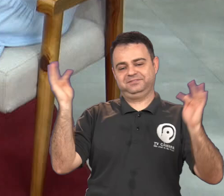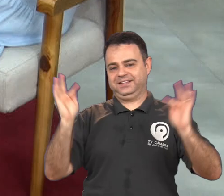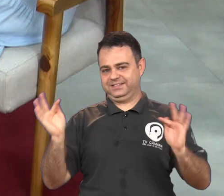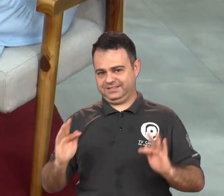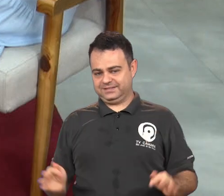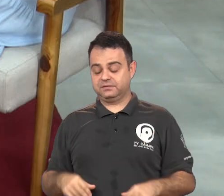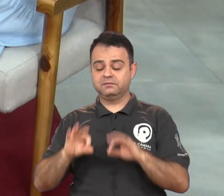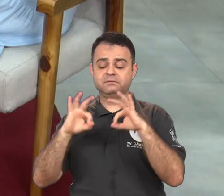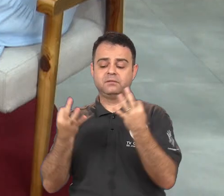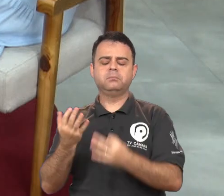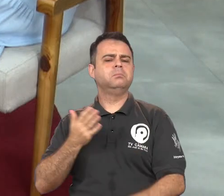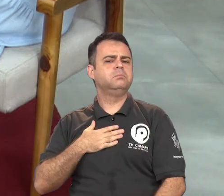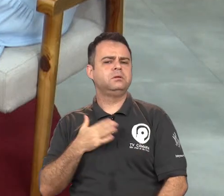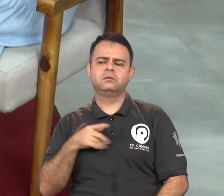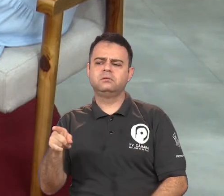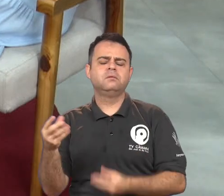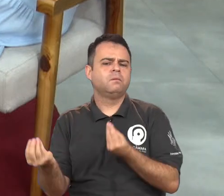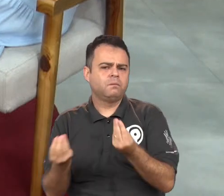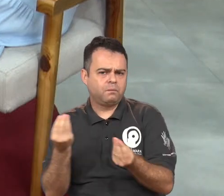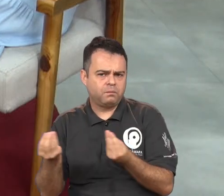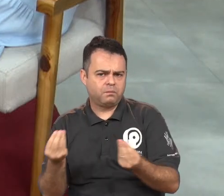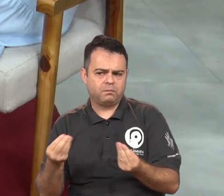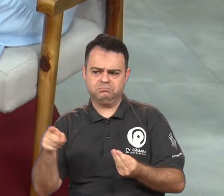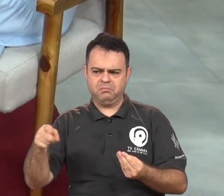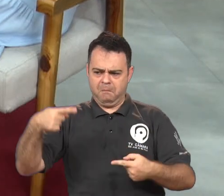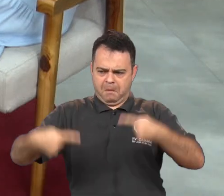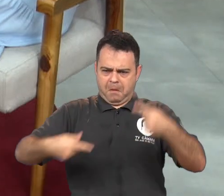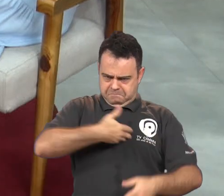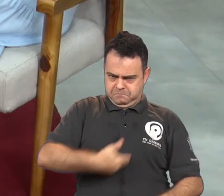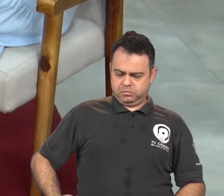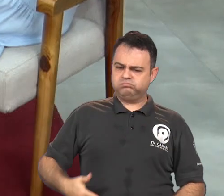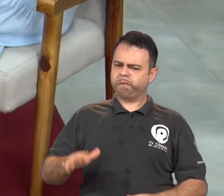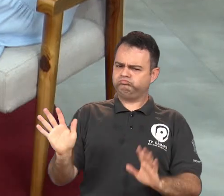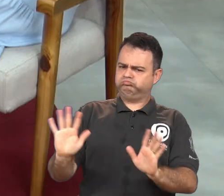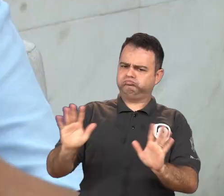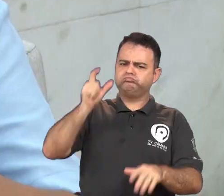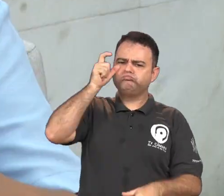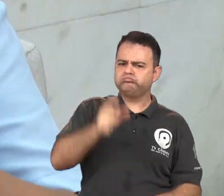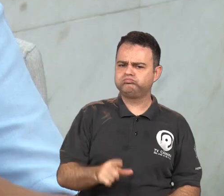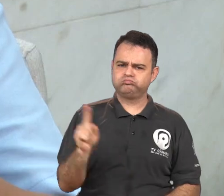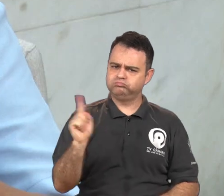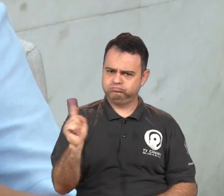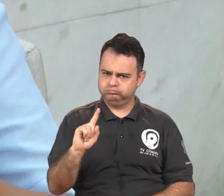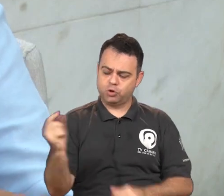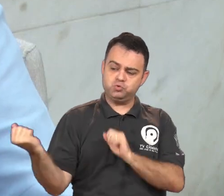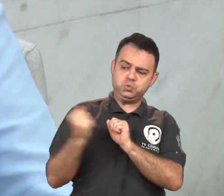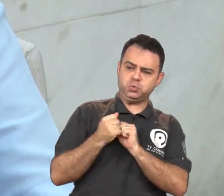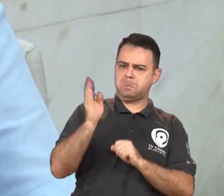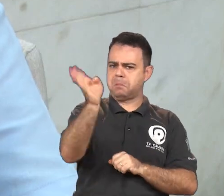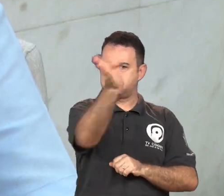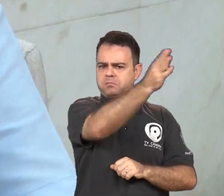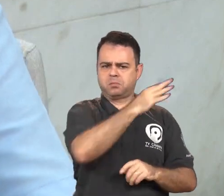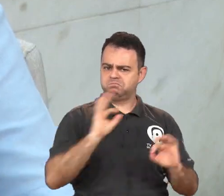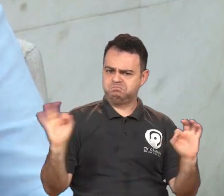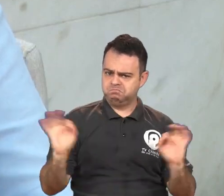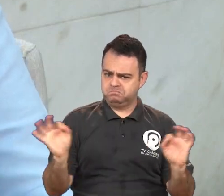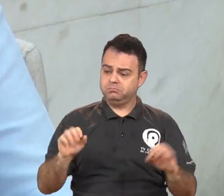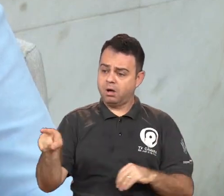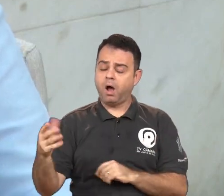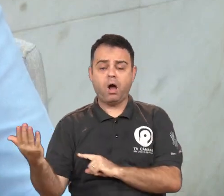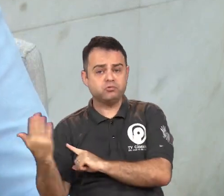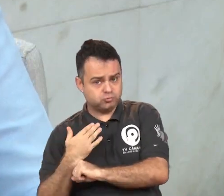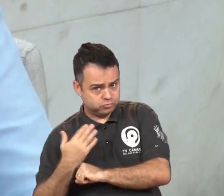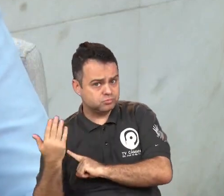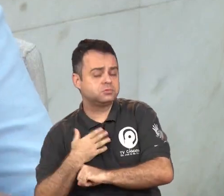minha família, ela não é muito participativa de estar nos locais. Mas é uma família, assim,